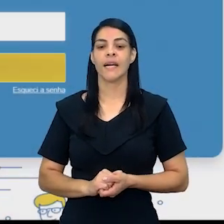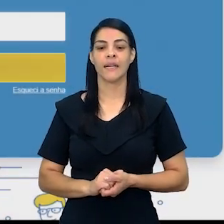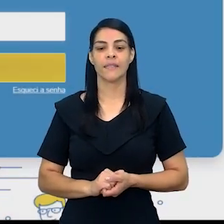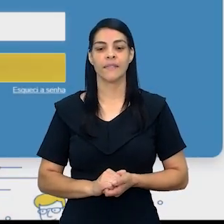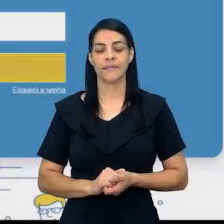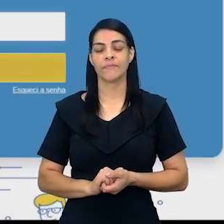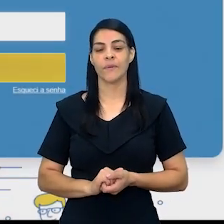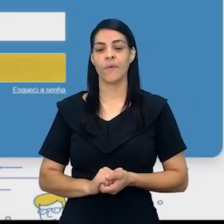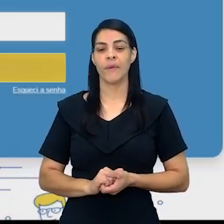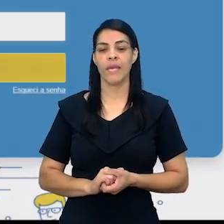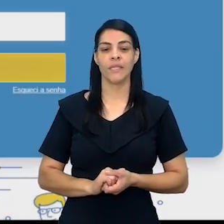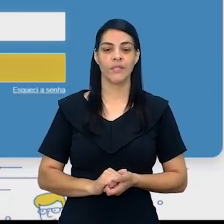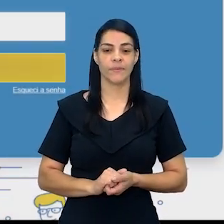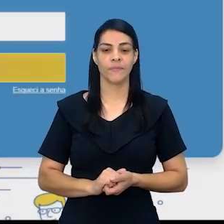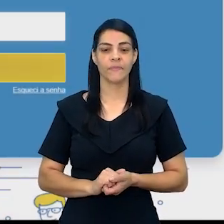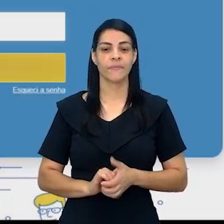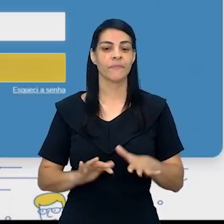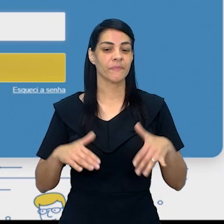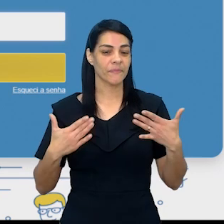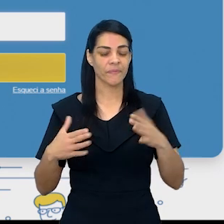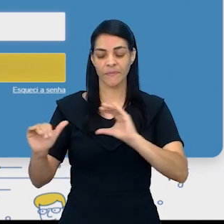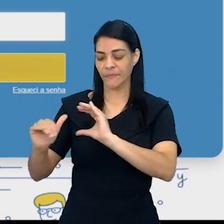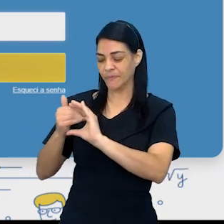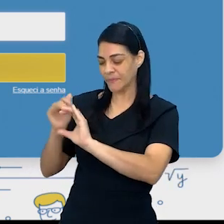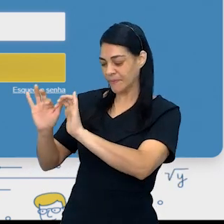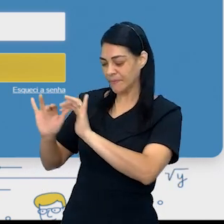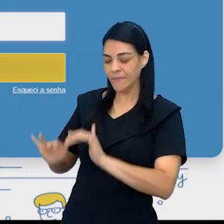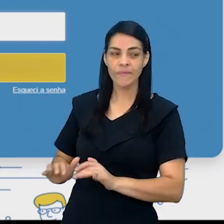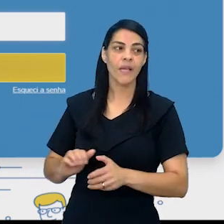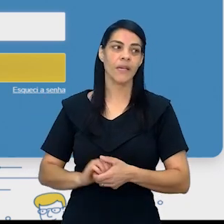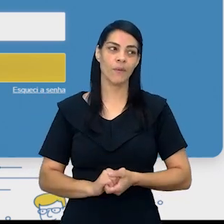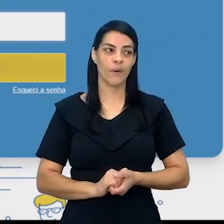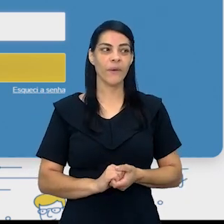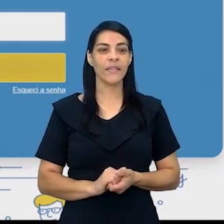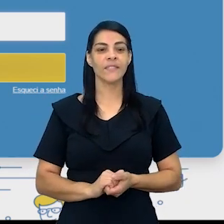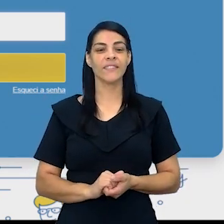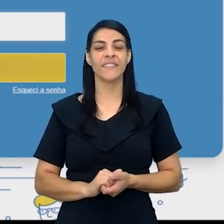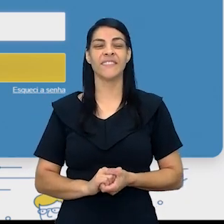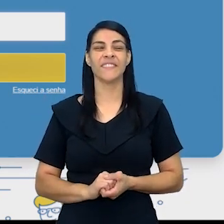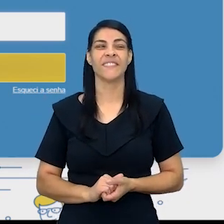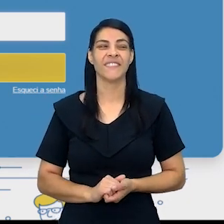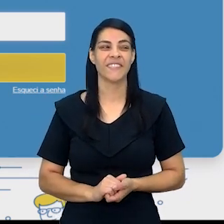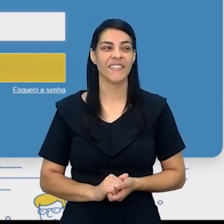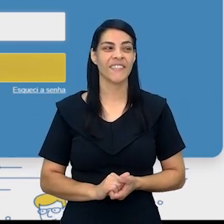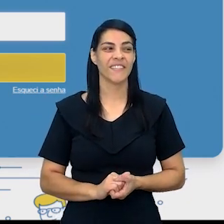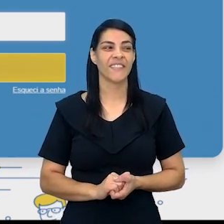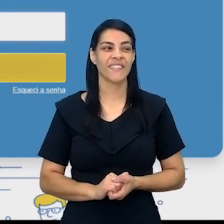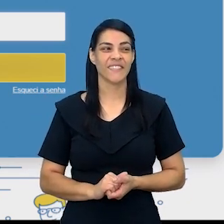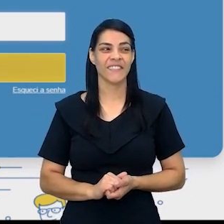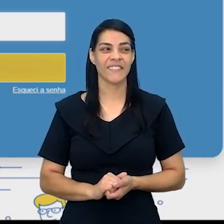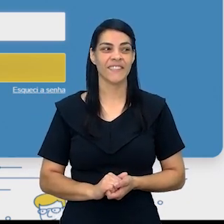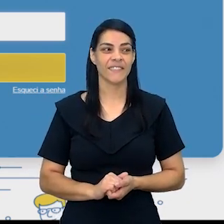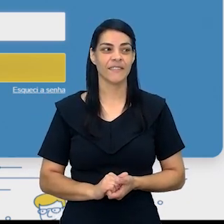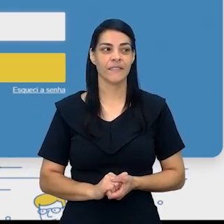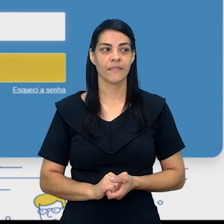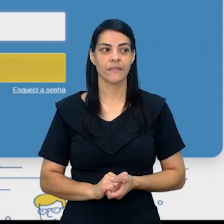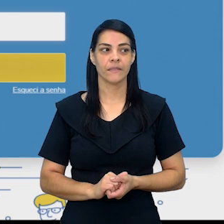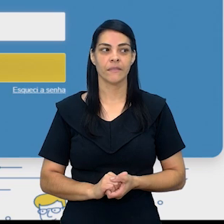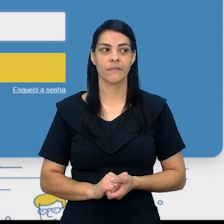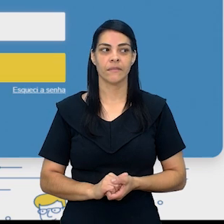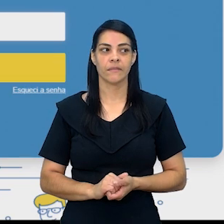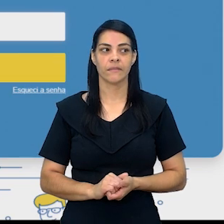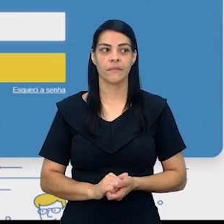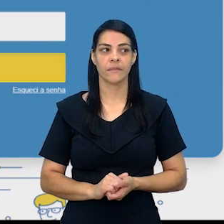disponível no chat né Pode adicionar nos favoritos